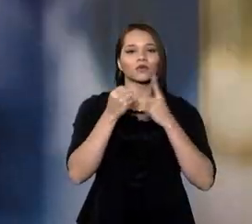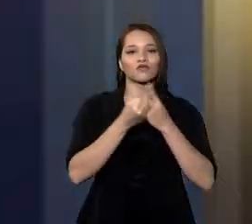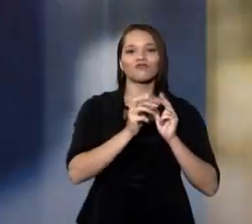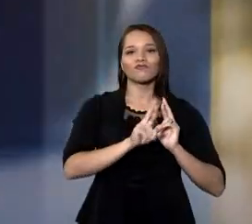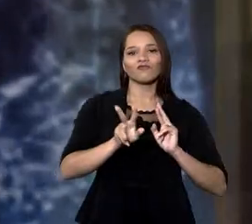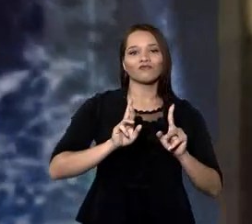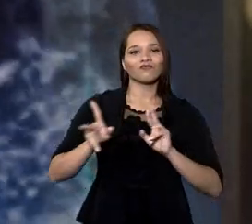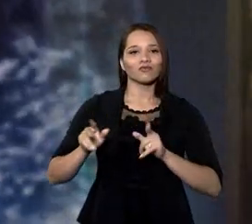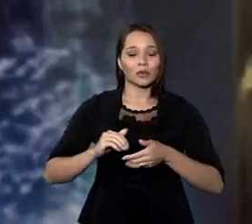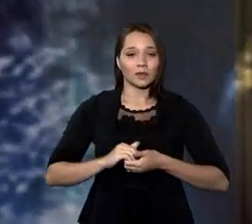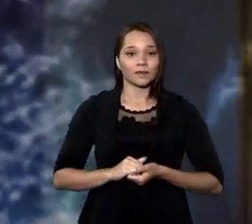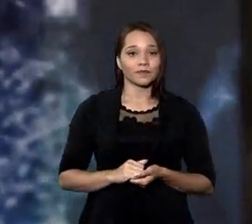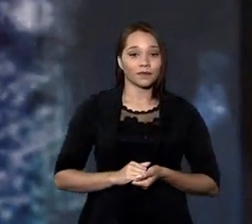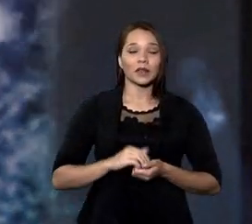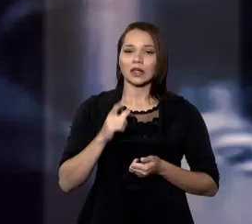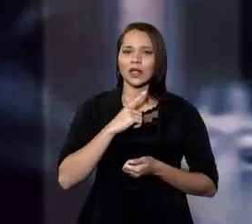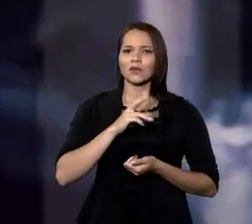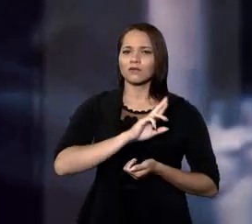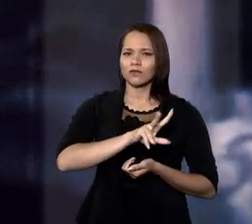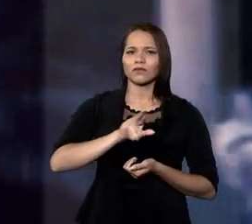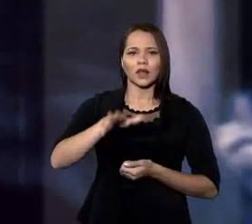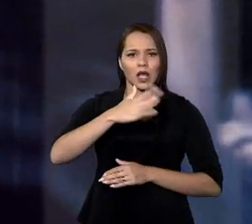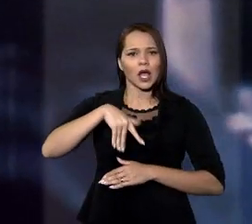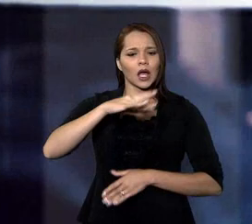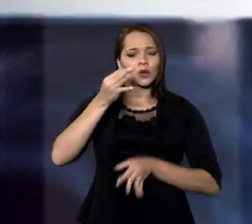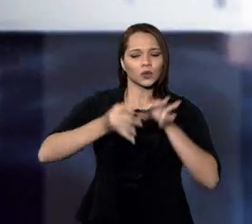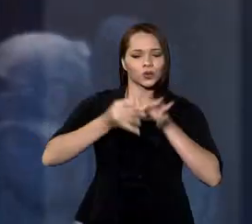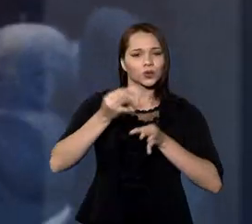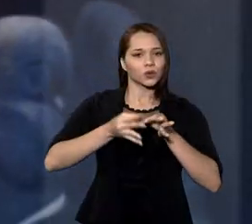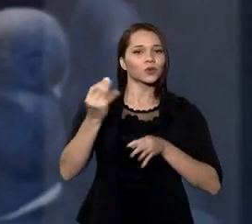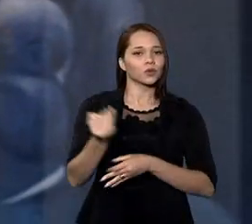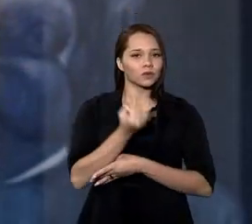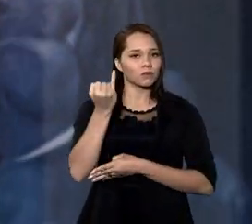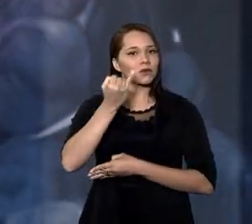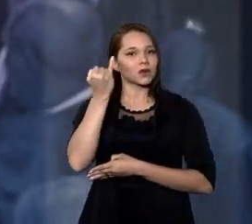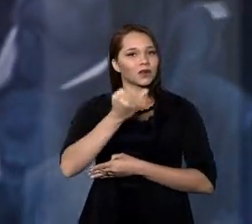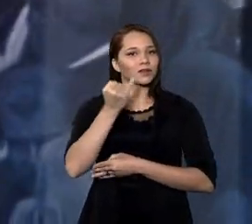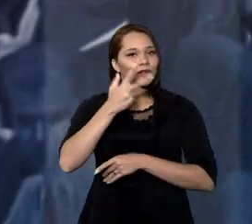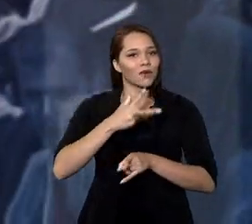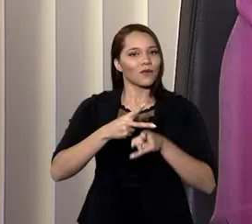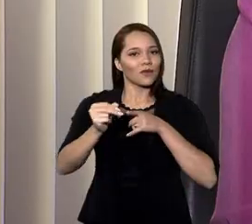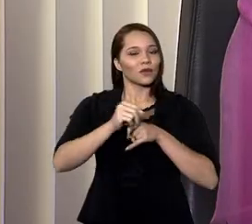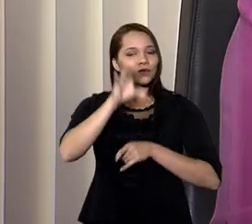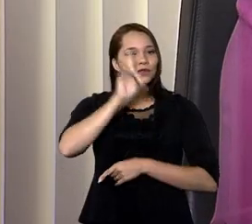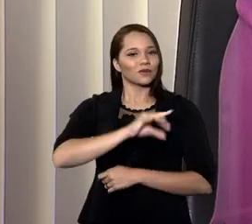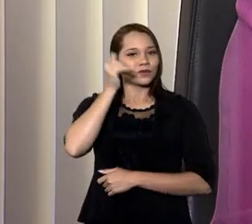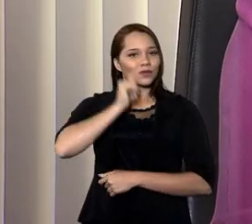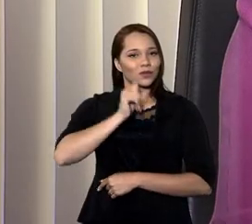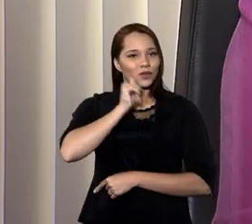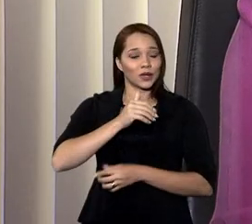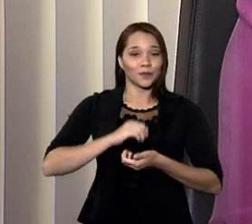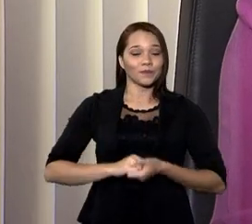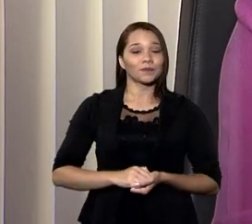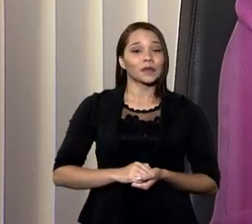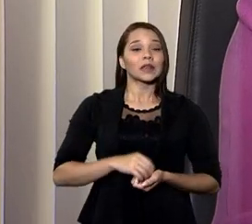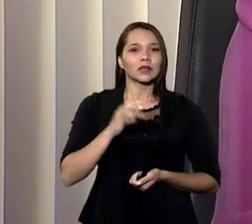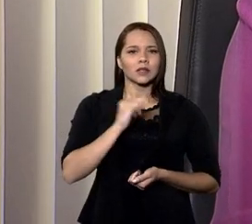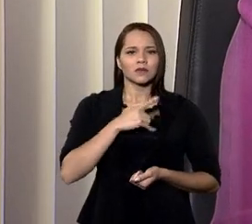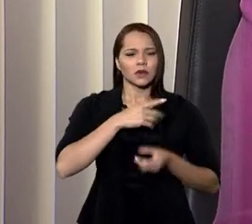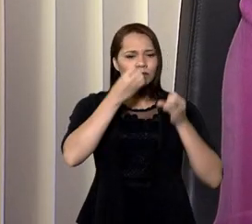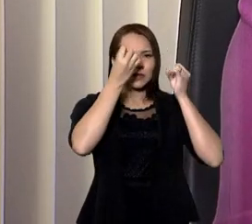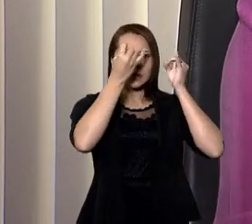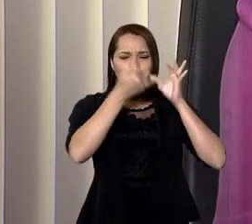nós temos vários marcos jurídicos que importantes no na conquista dos direitos das mulheres se fosse para ponto a